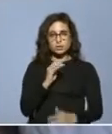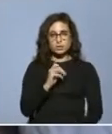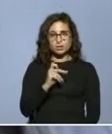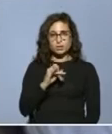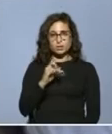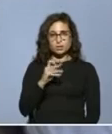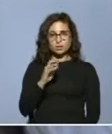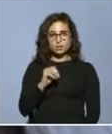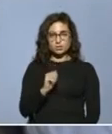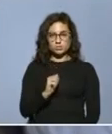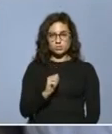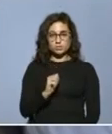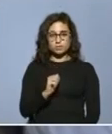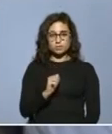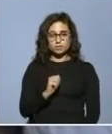Isaías.